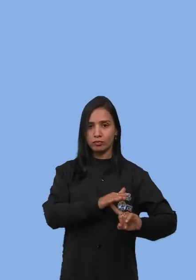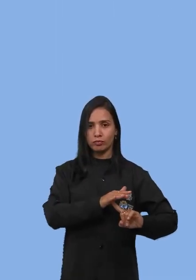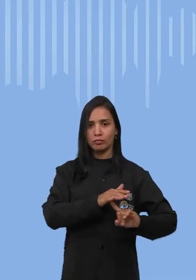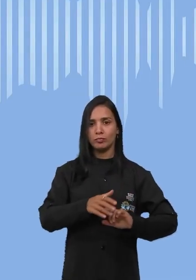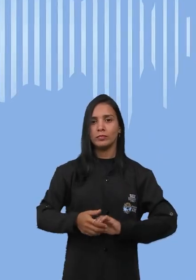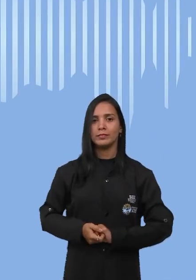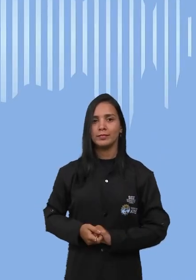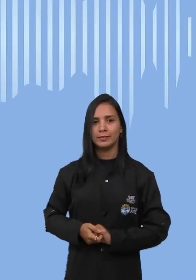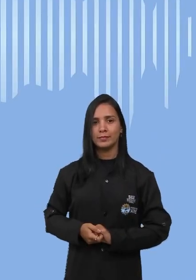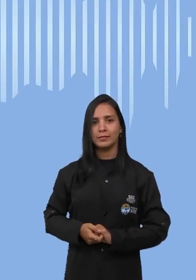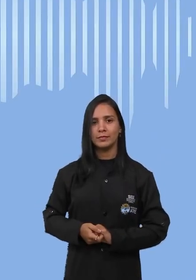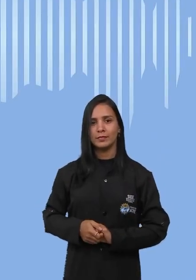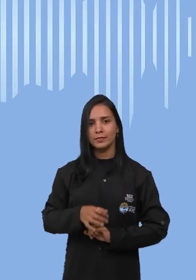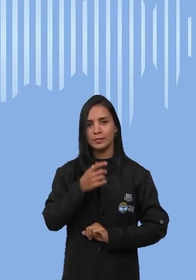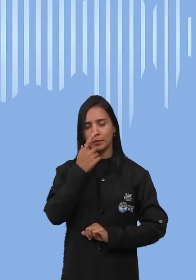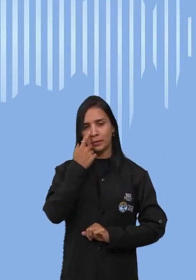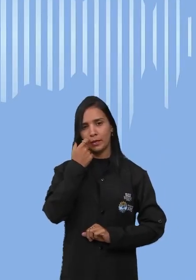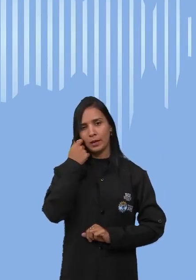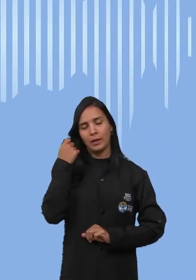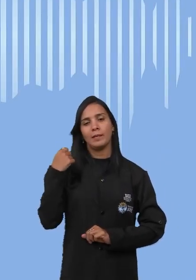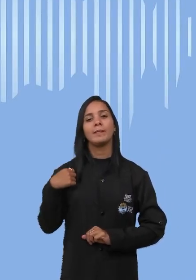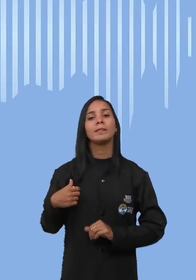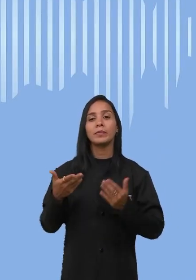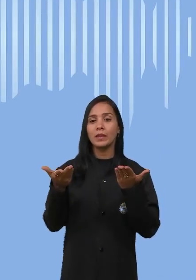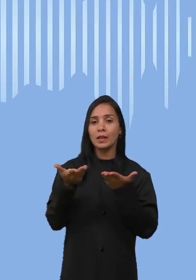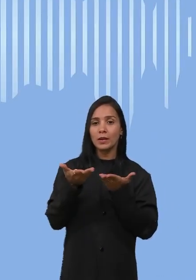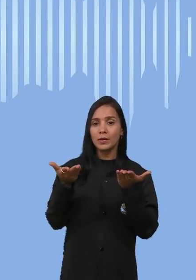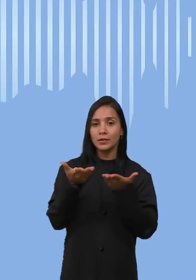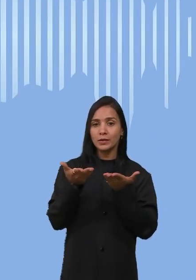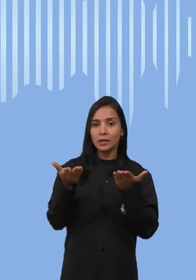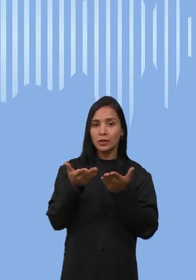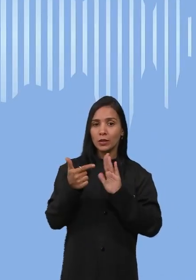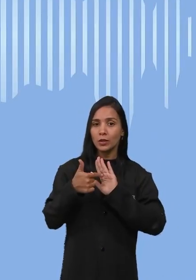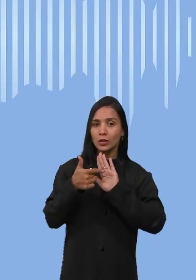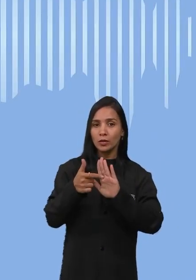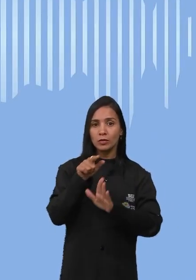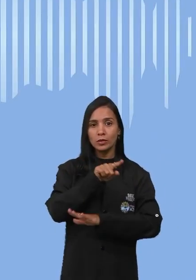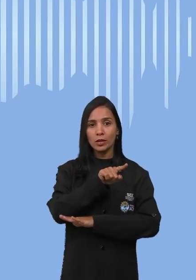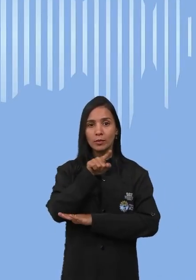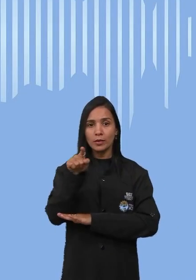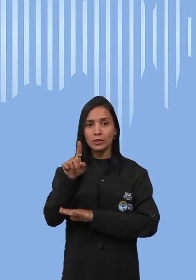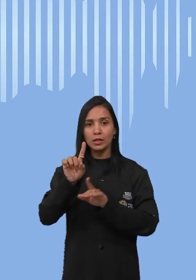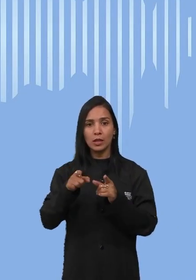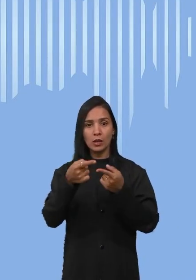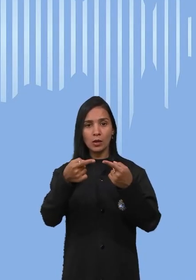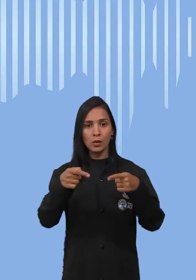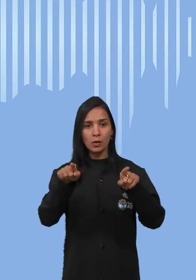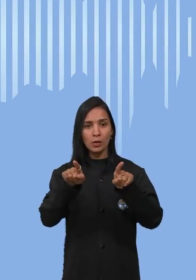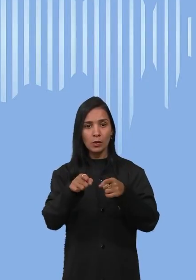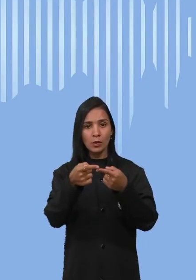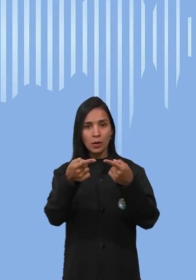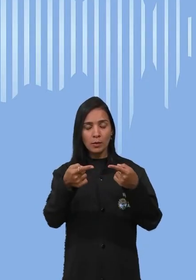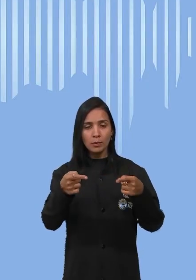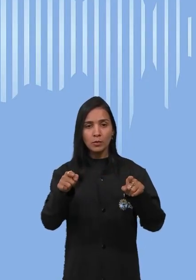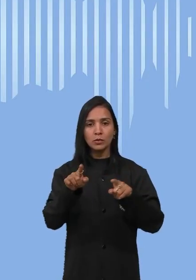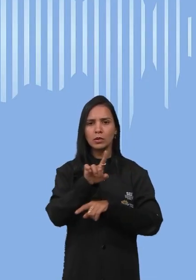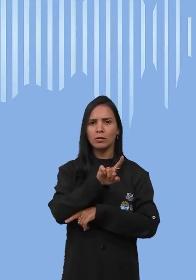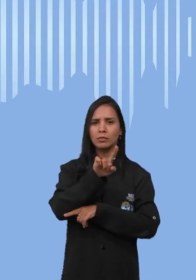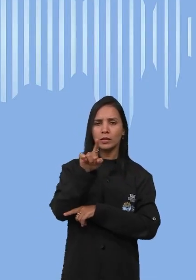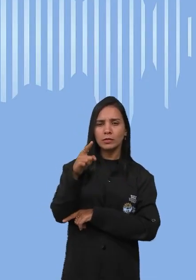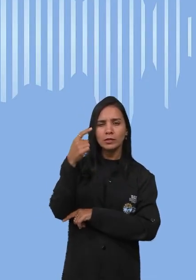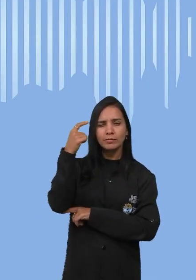um pequeno trechinho da canção Amarelo, do rapper Emicida, para que você